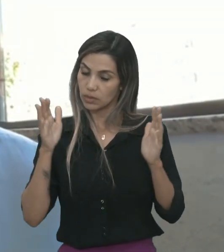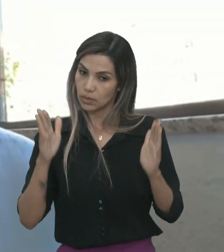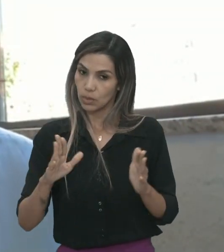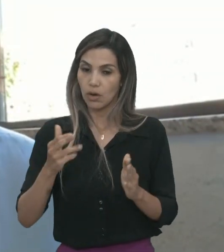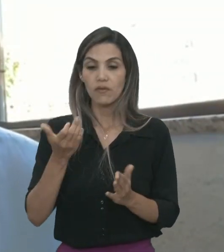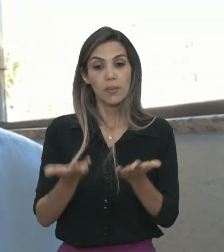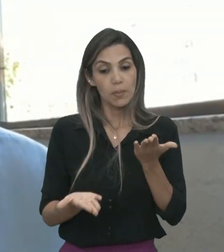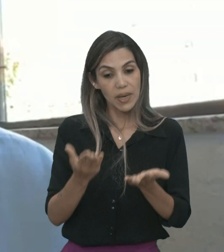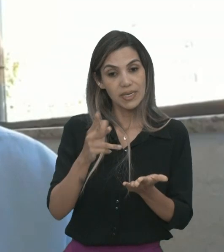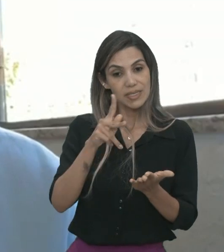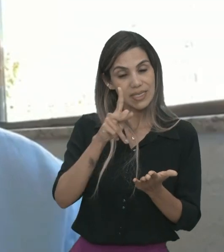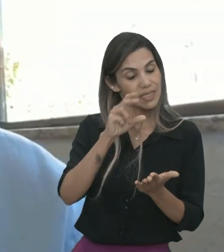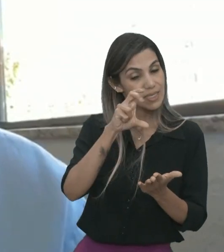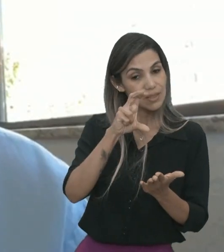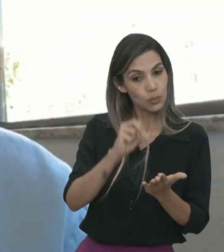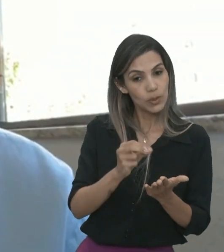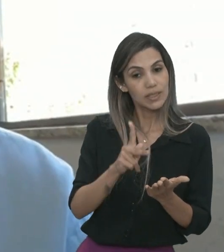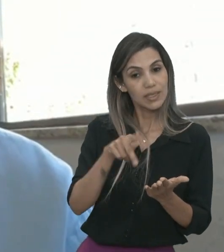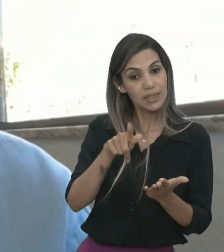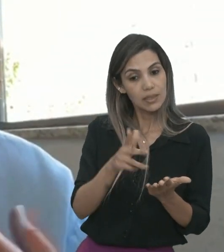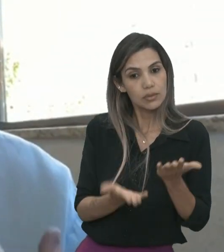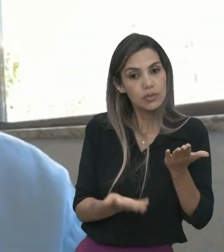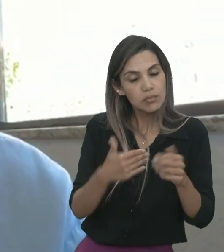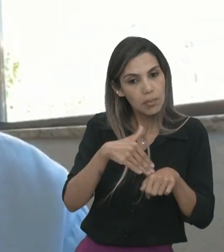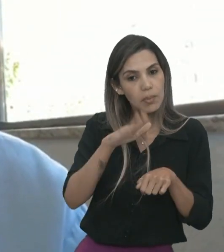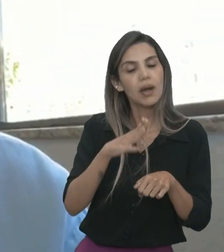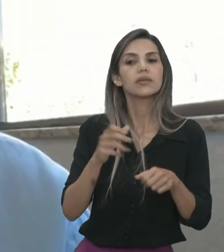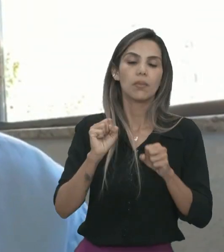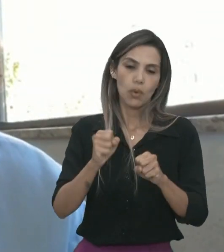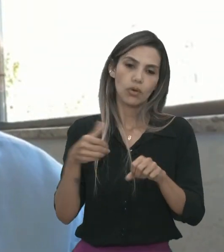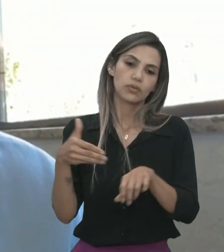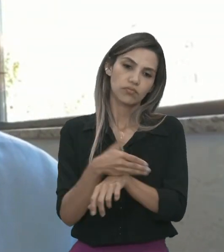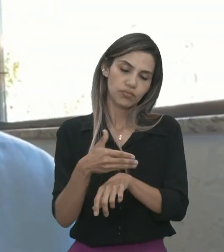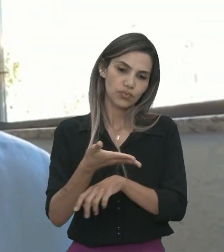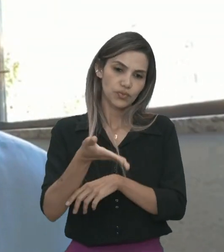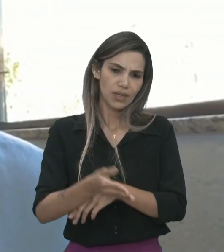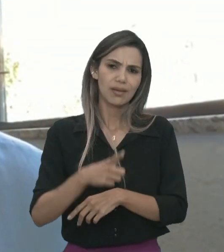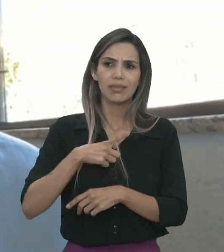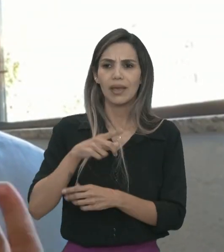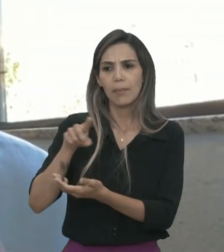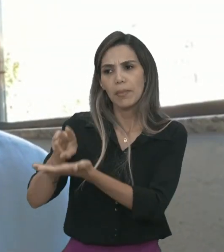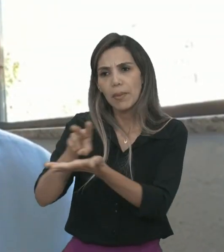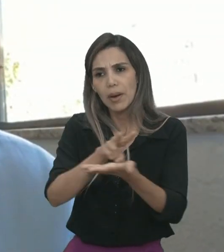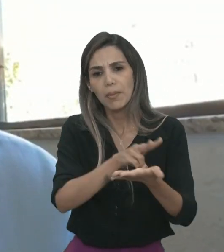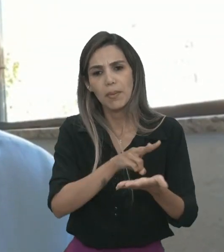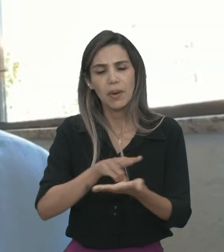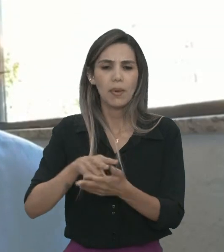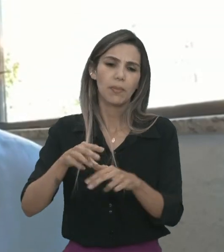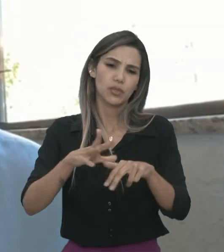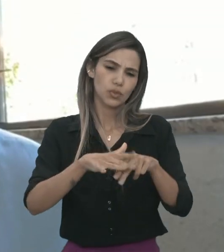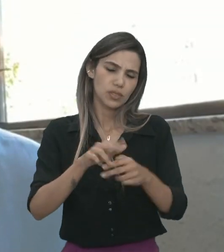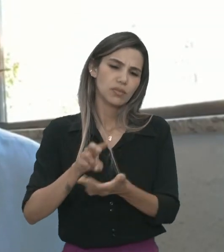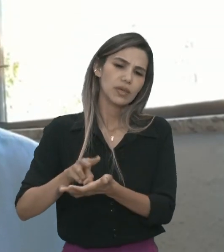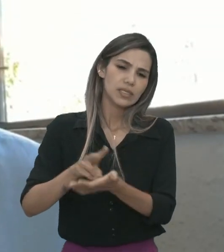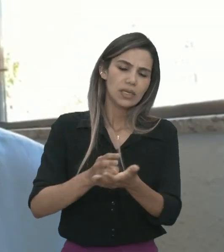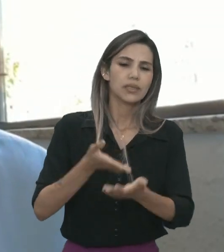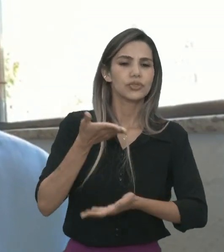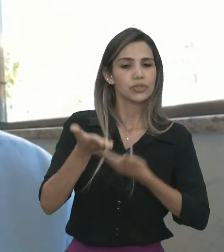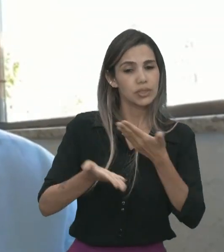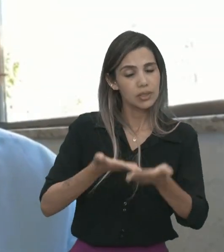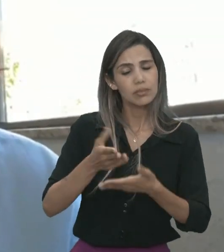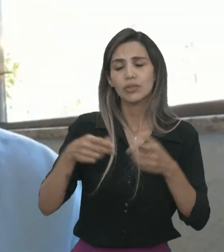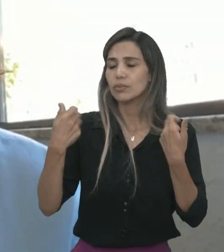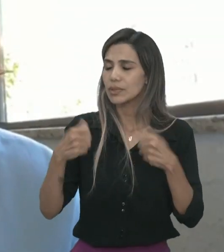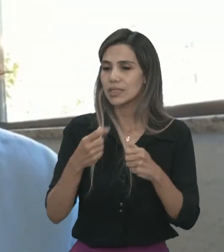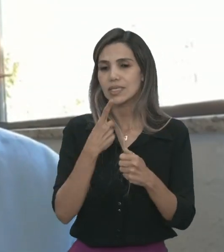de 50 quilos, que venha somar com a gente. Nós temos muitos pacientes internados aqui no hospital, pacientes em tratamentos ambulatoriais e que